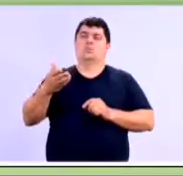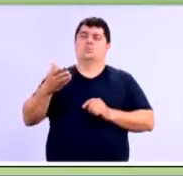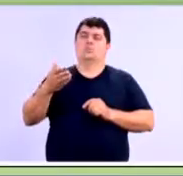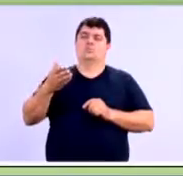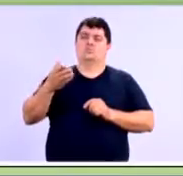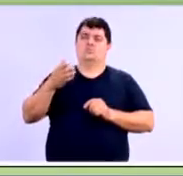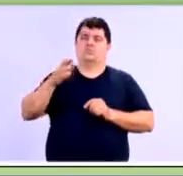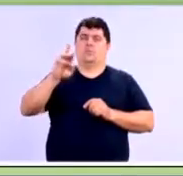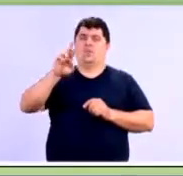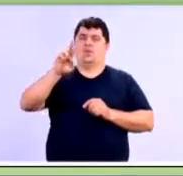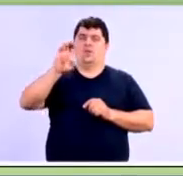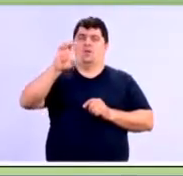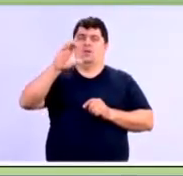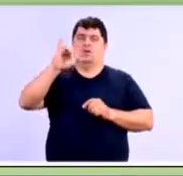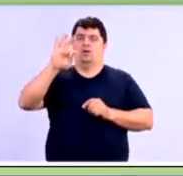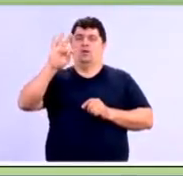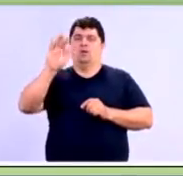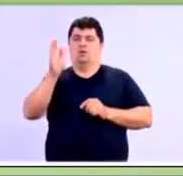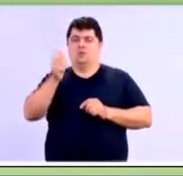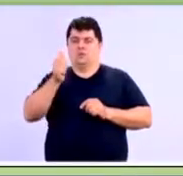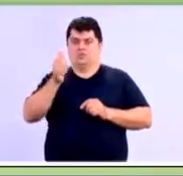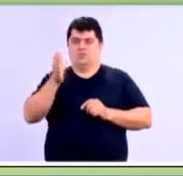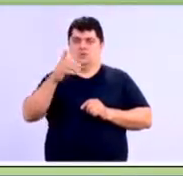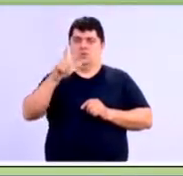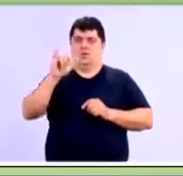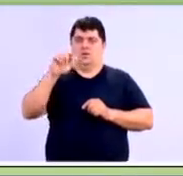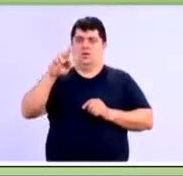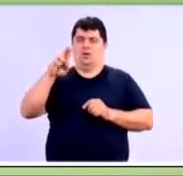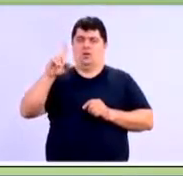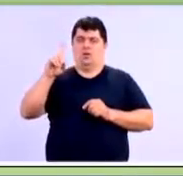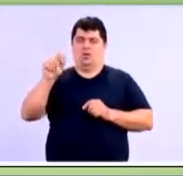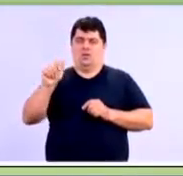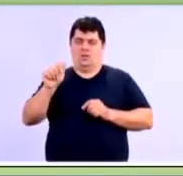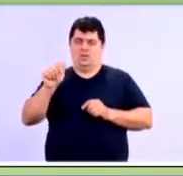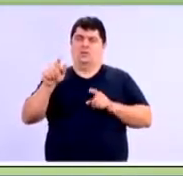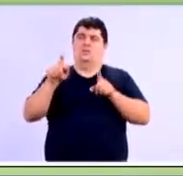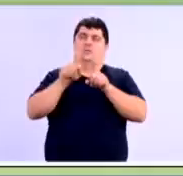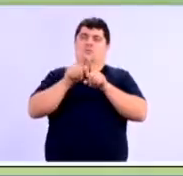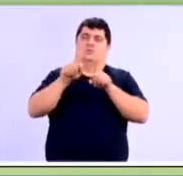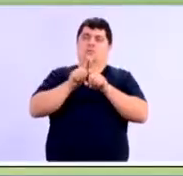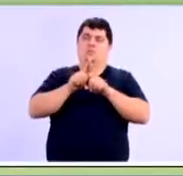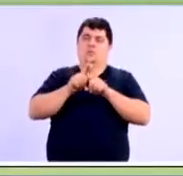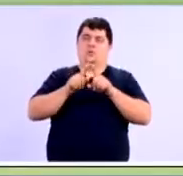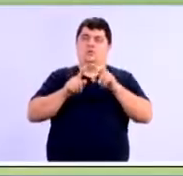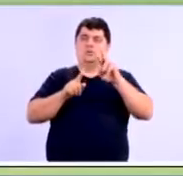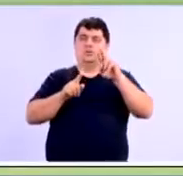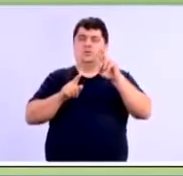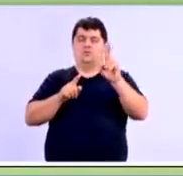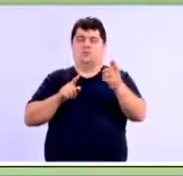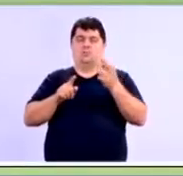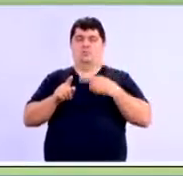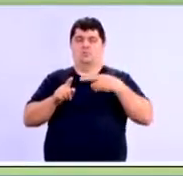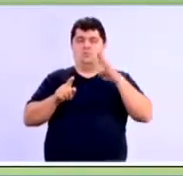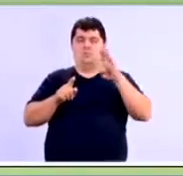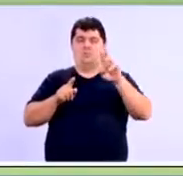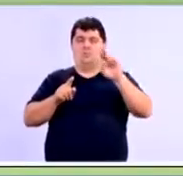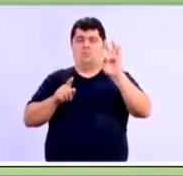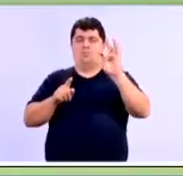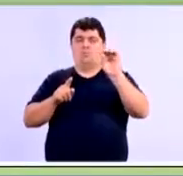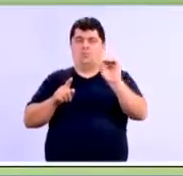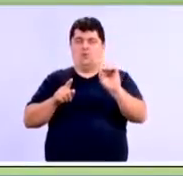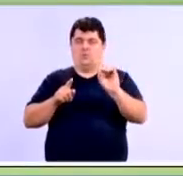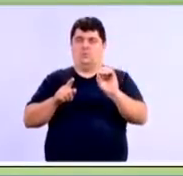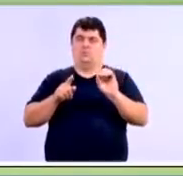A base das margens, a receita líquida, né? Nós vamos usar ainda o resultado